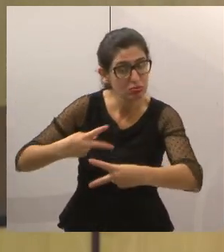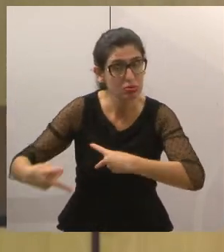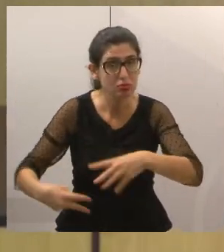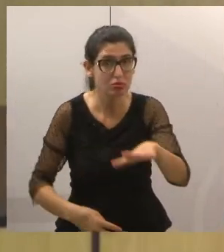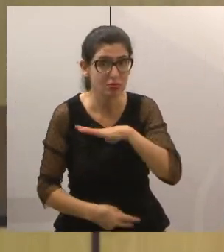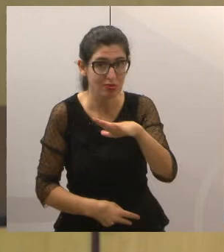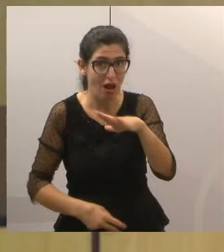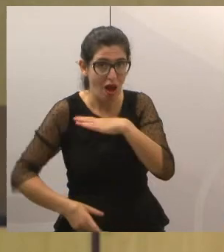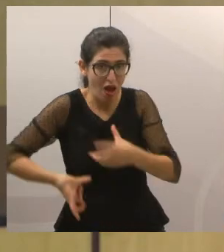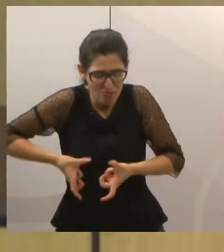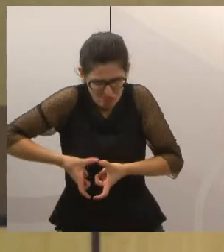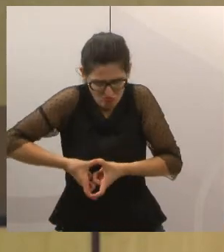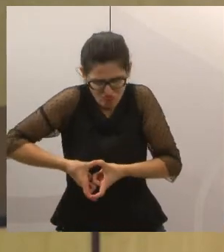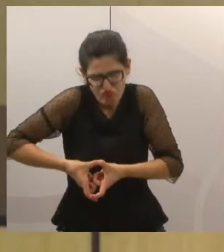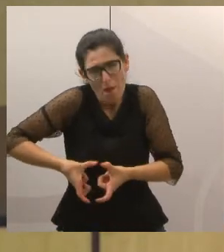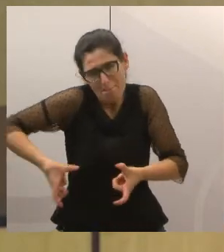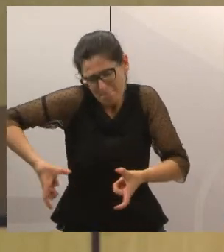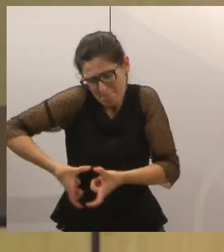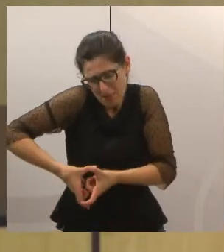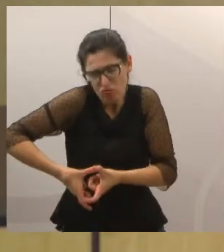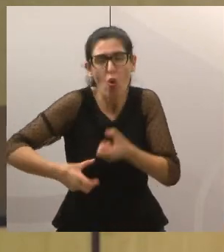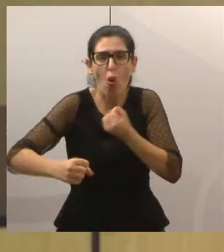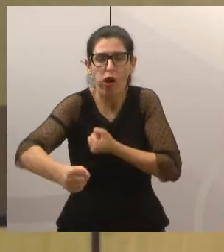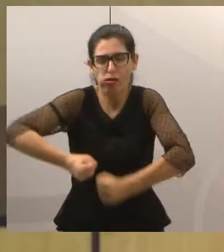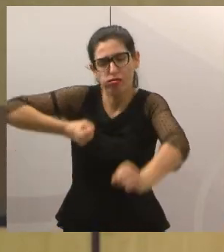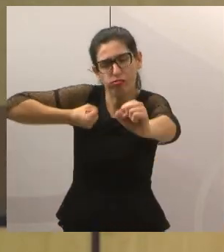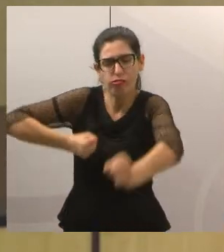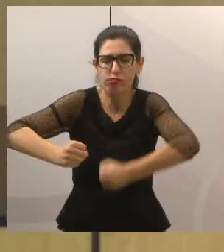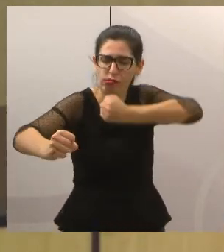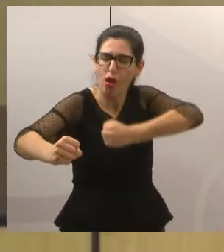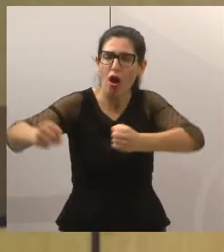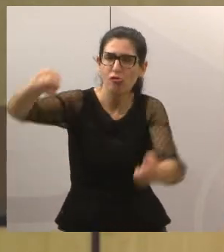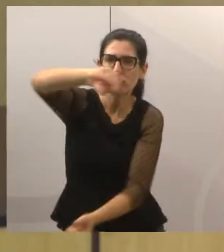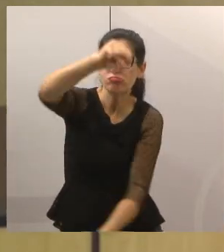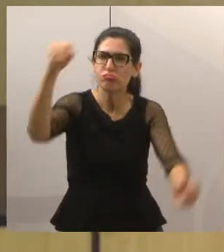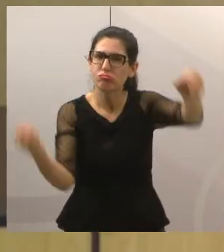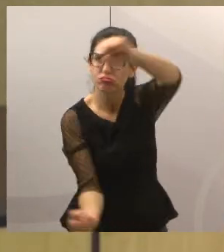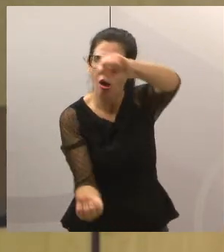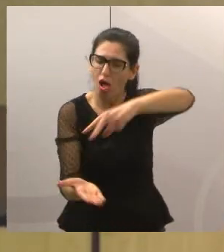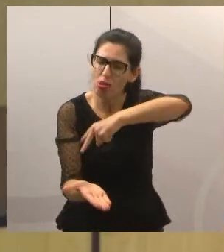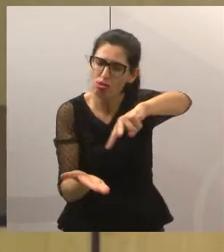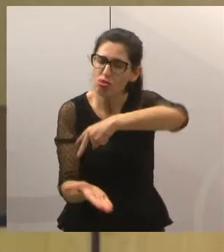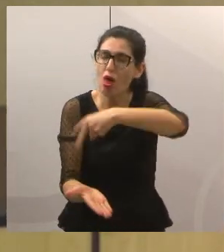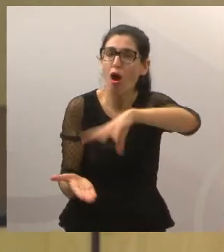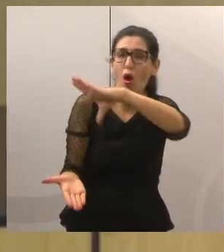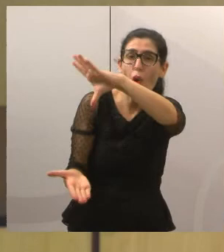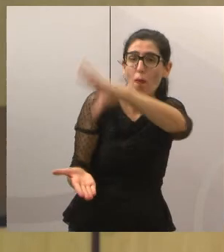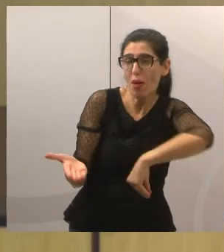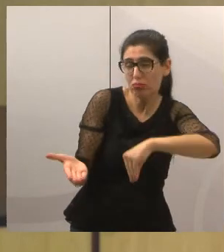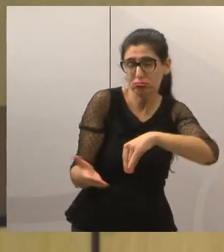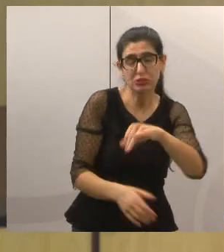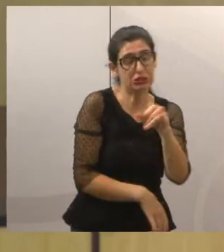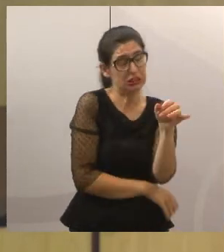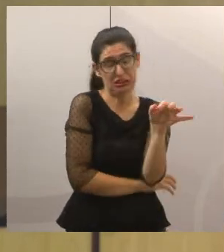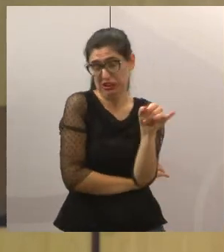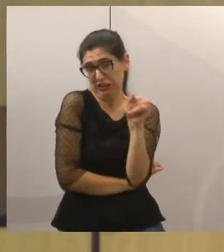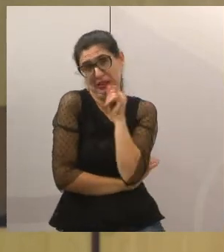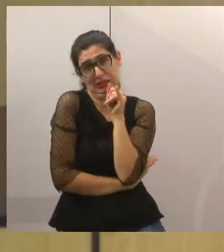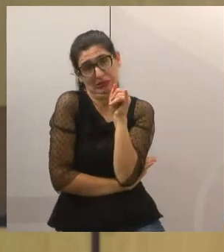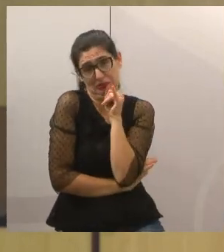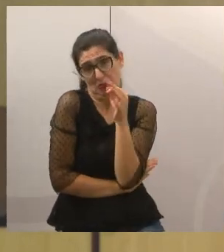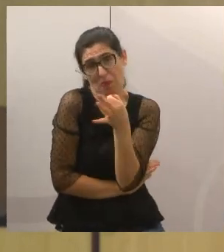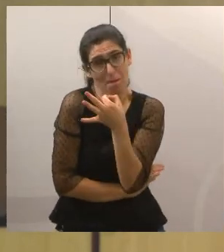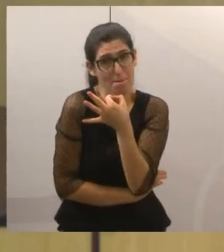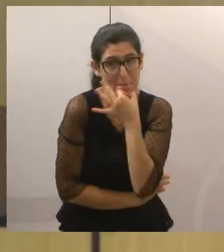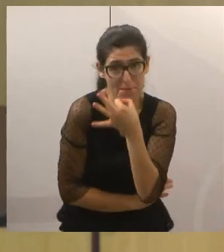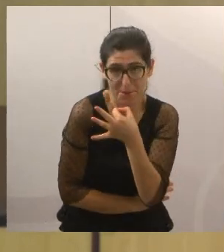mini academias. Então, talvez fosse o caso, às vezes, é uma sugestão, não sei se é válida, né?